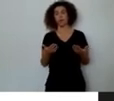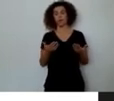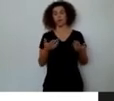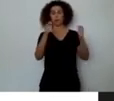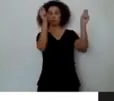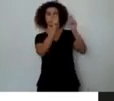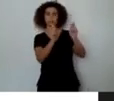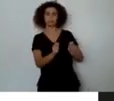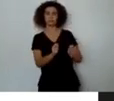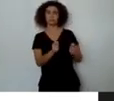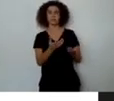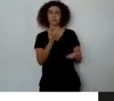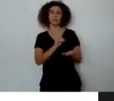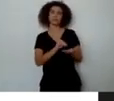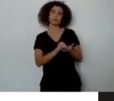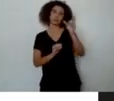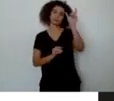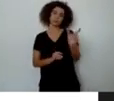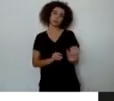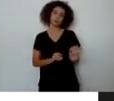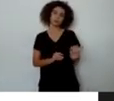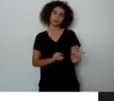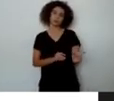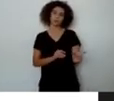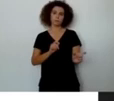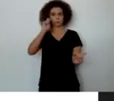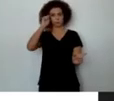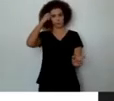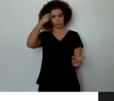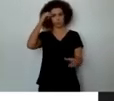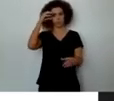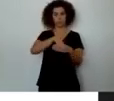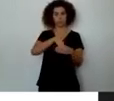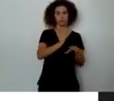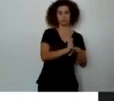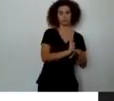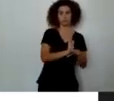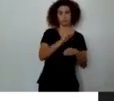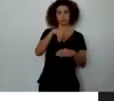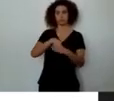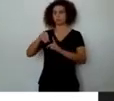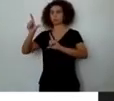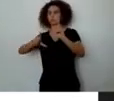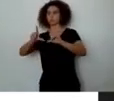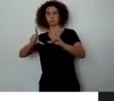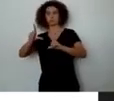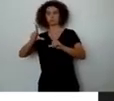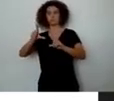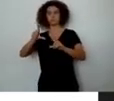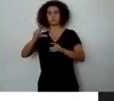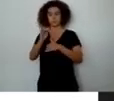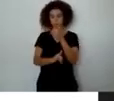ausência da imagem do negro na tela, na televisão, no cinema e agora nas mídias de internet